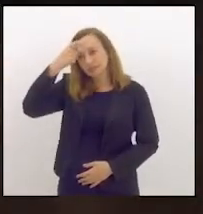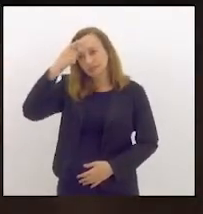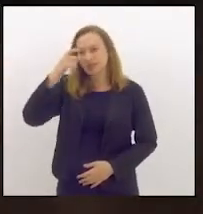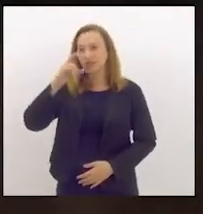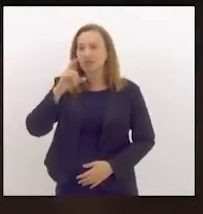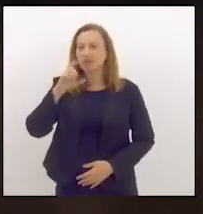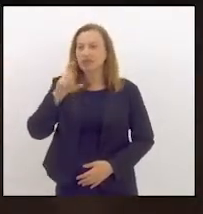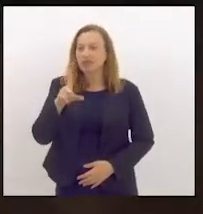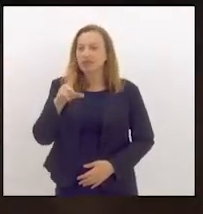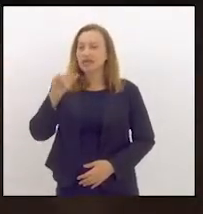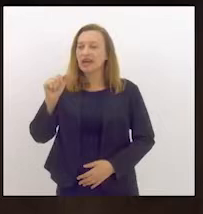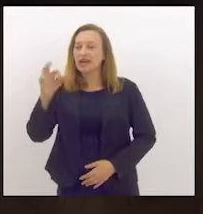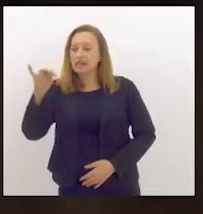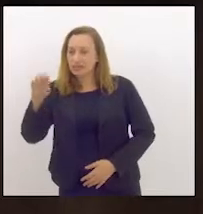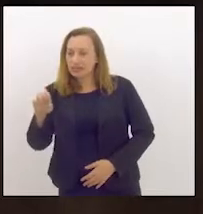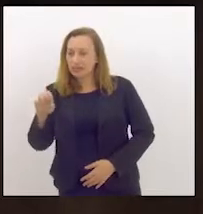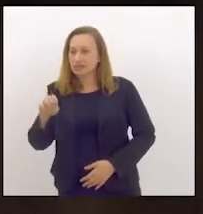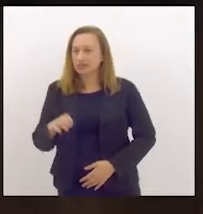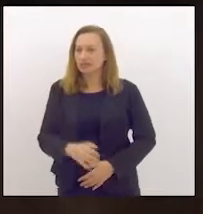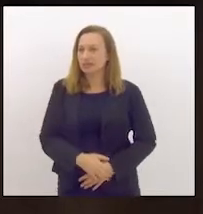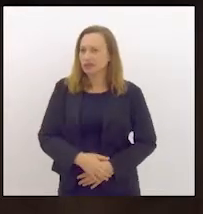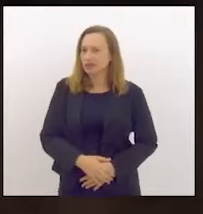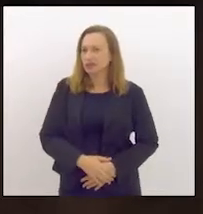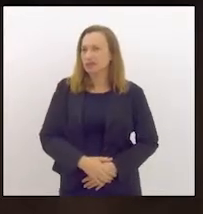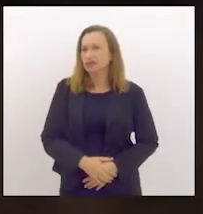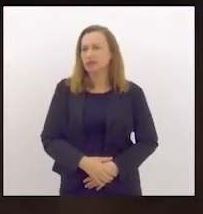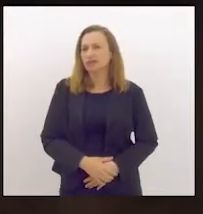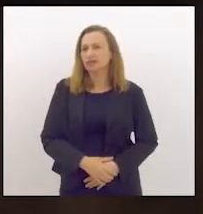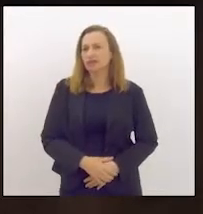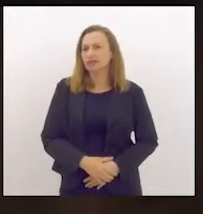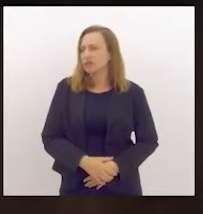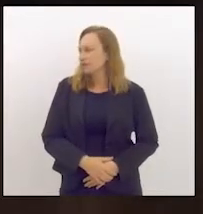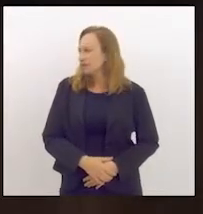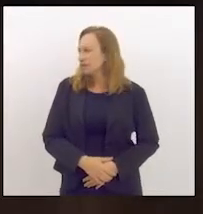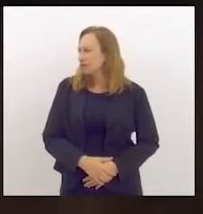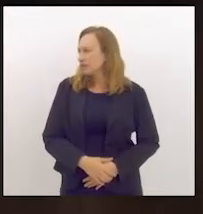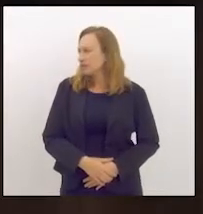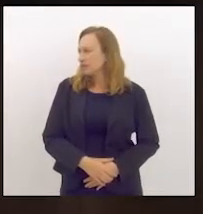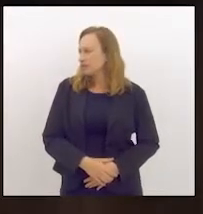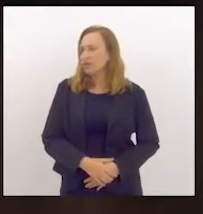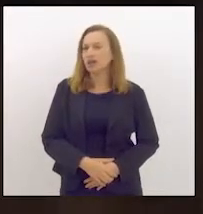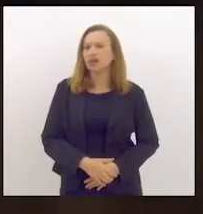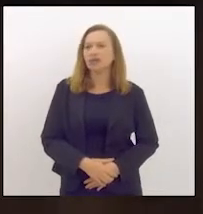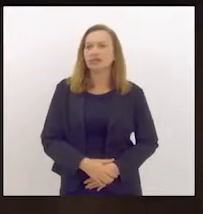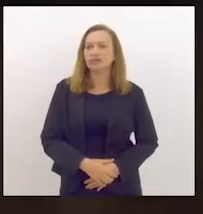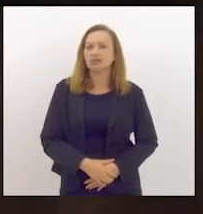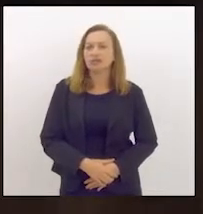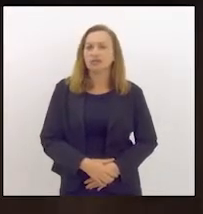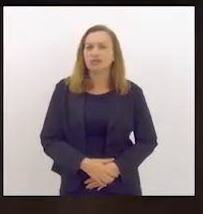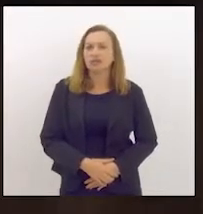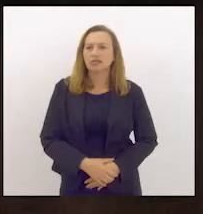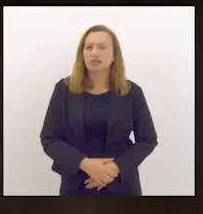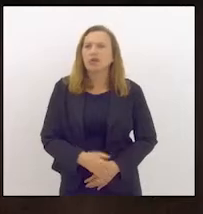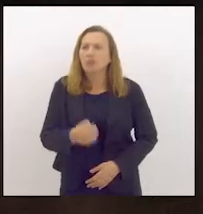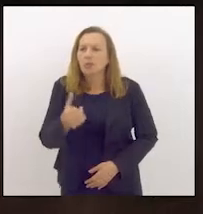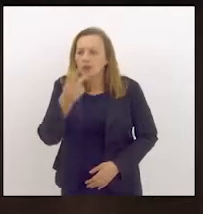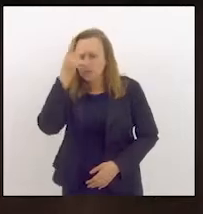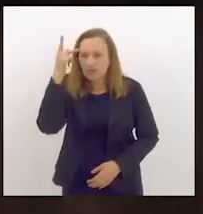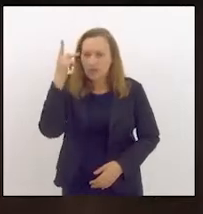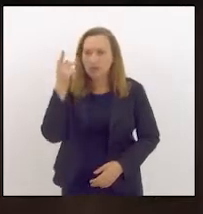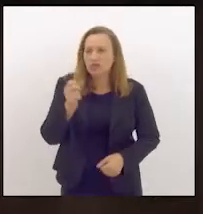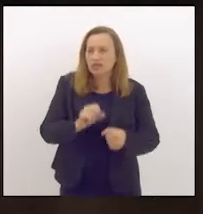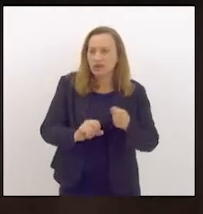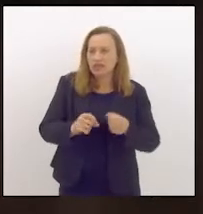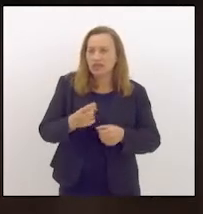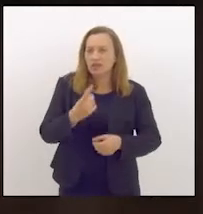diálise peritoneal é poucas pessoas fazem diálise